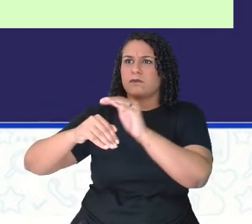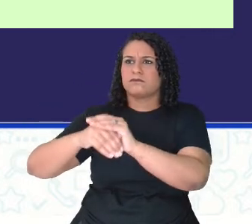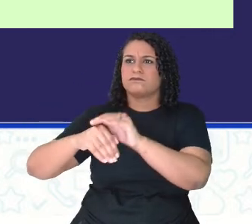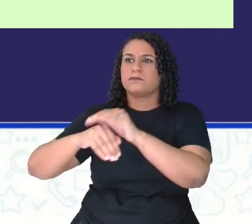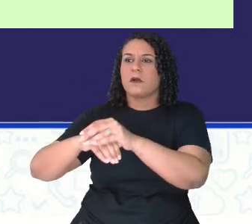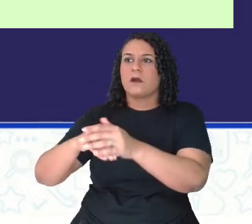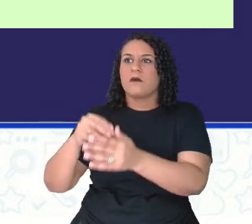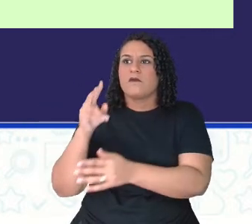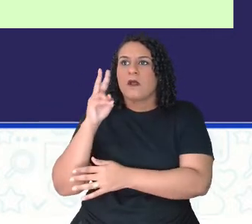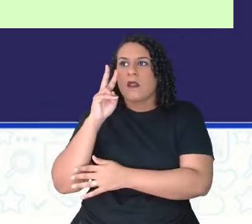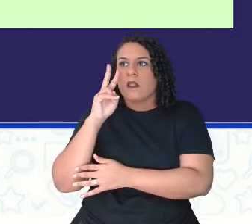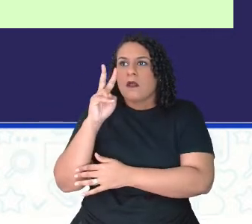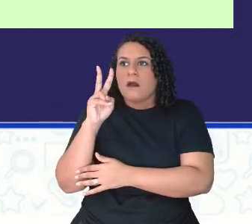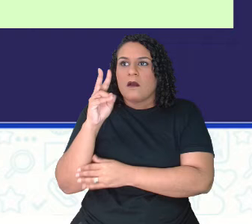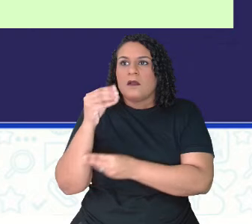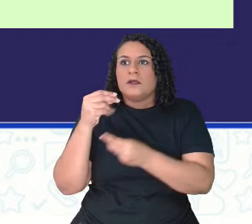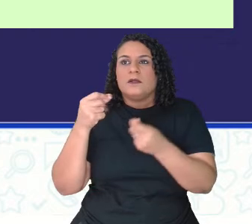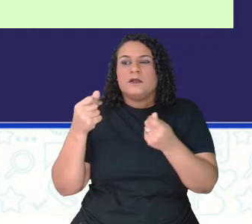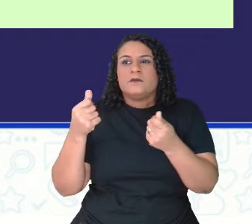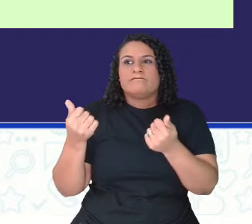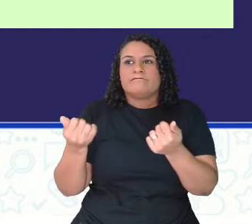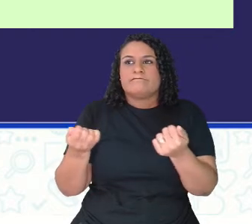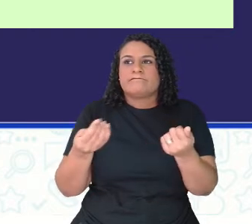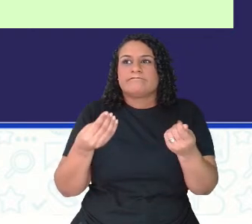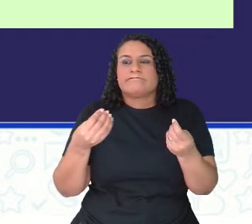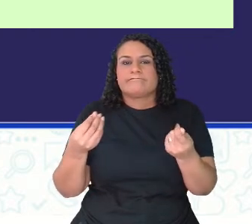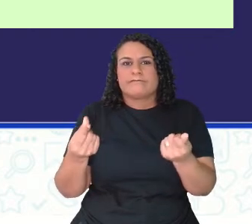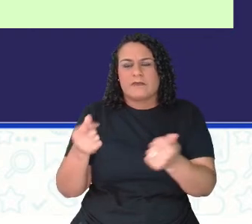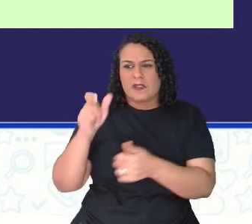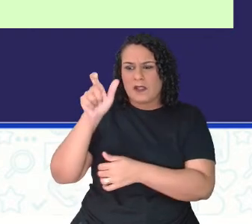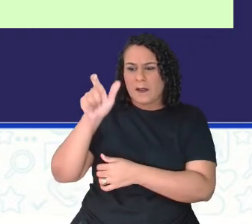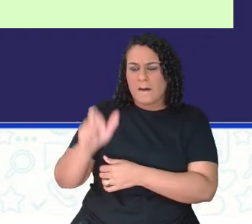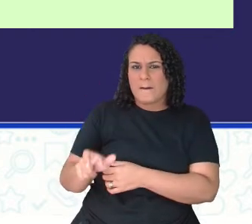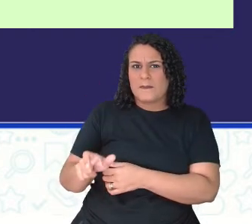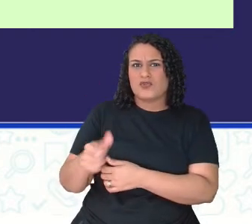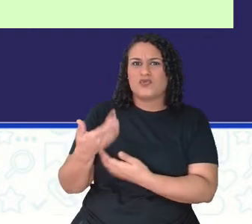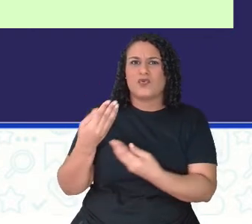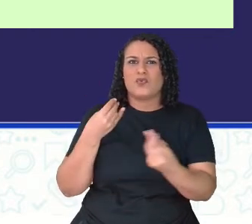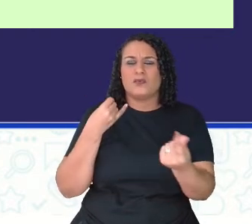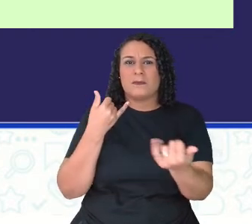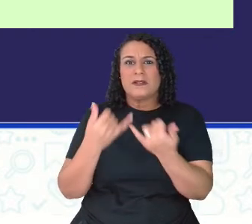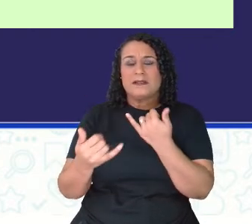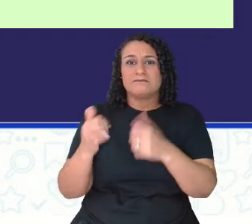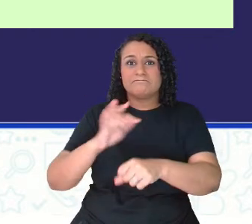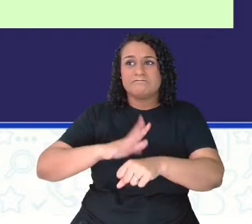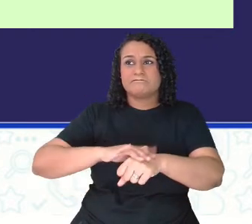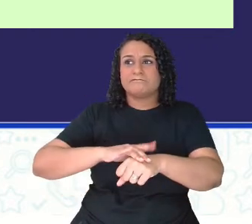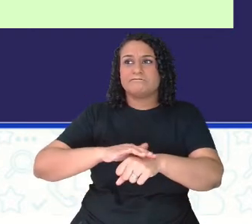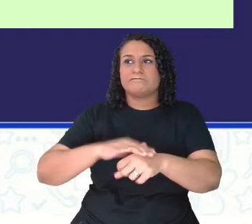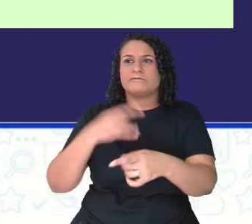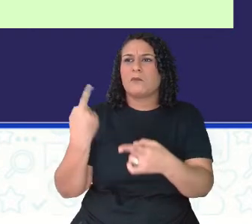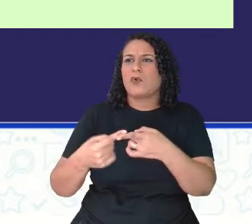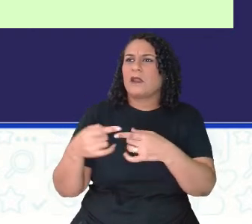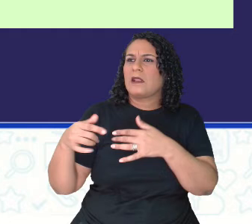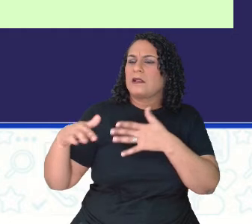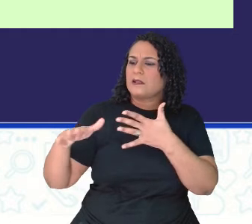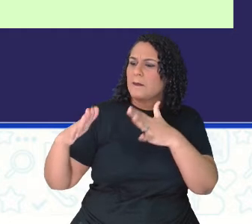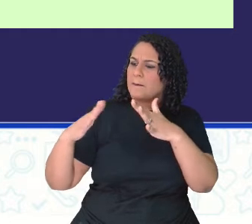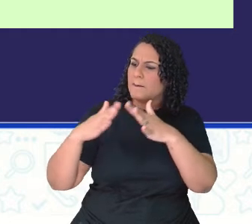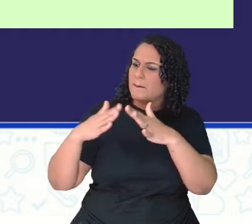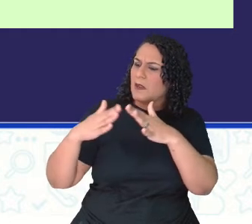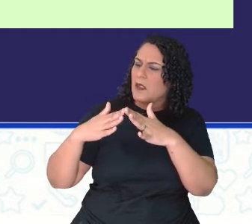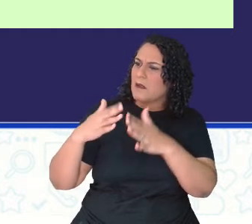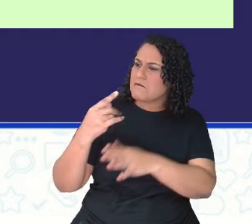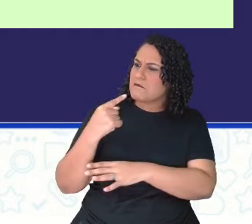a trama de varas, como o esqueleto de um doente. Porque ao redor dessas casas